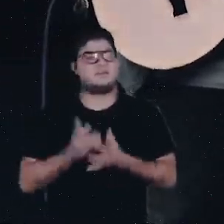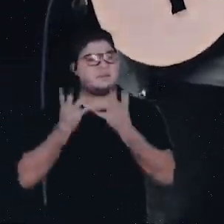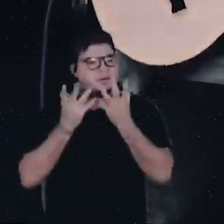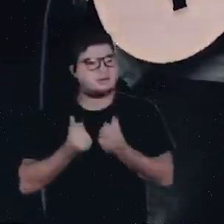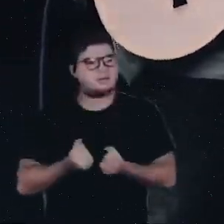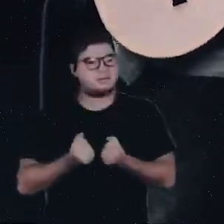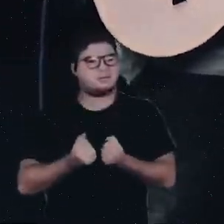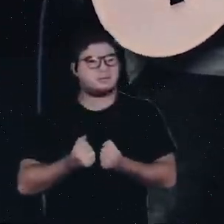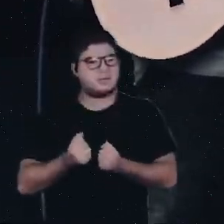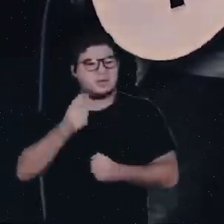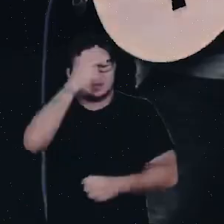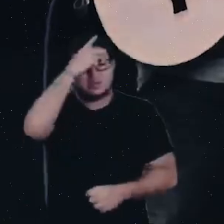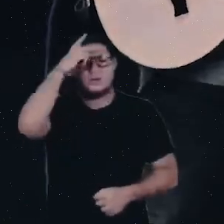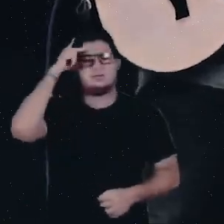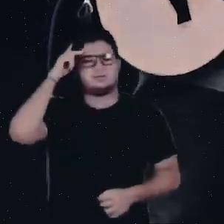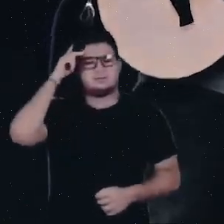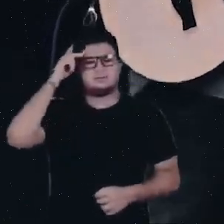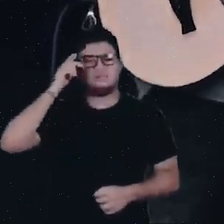Aceite as pessoas